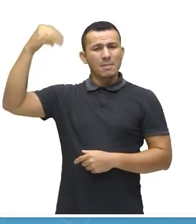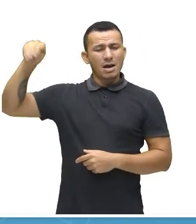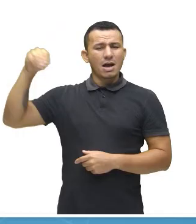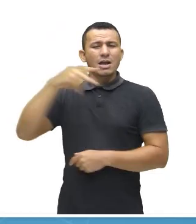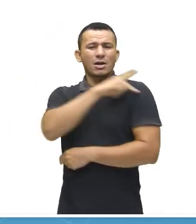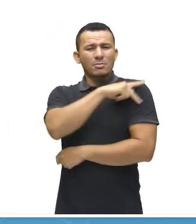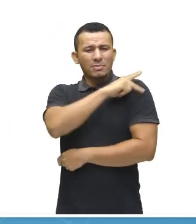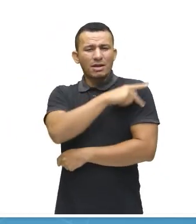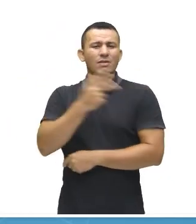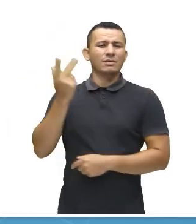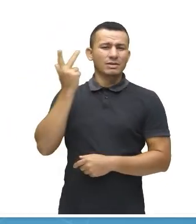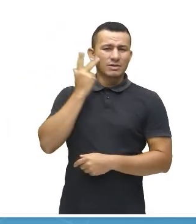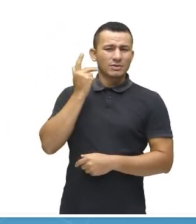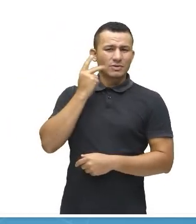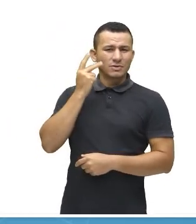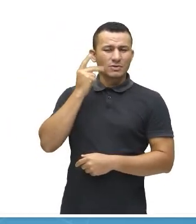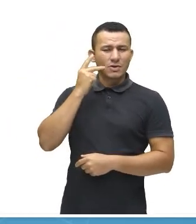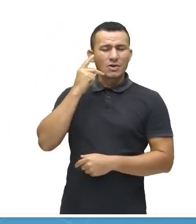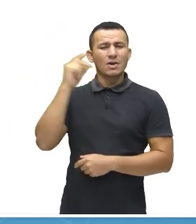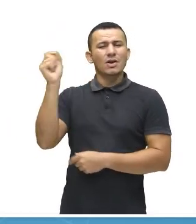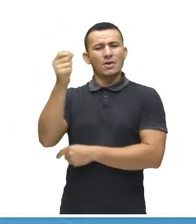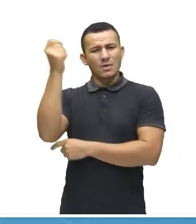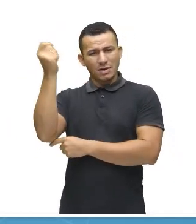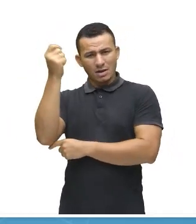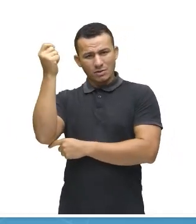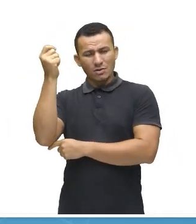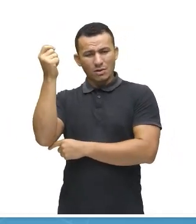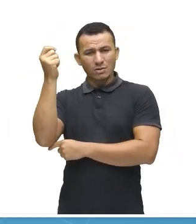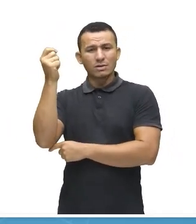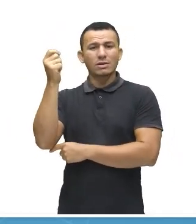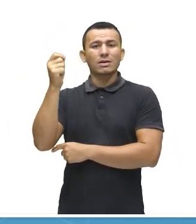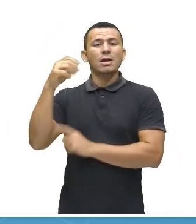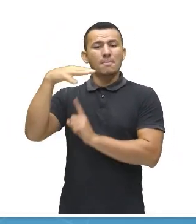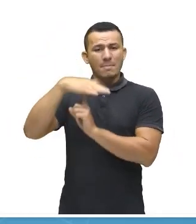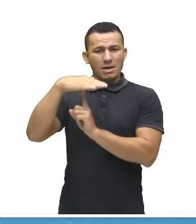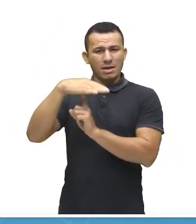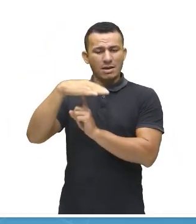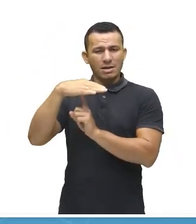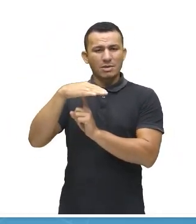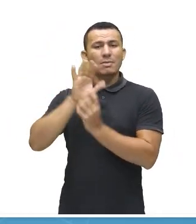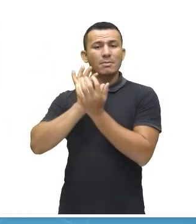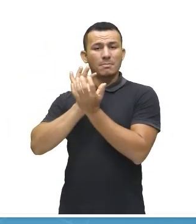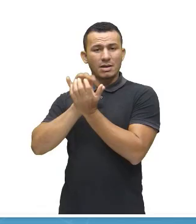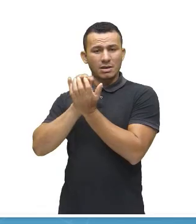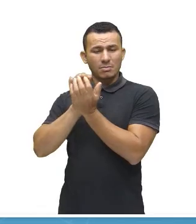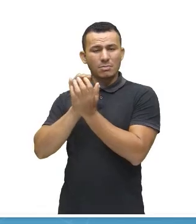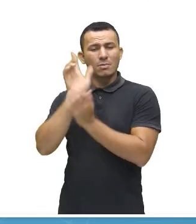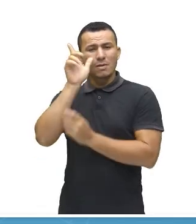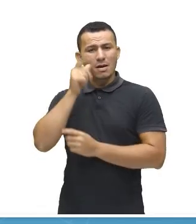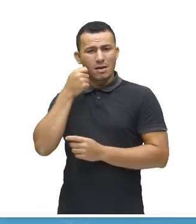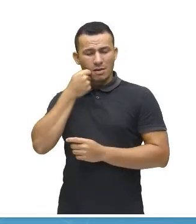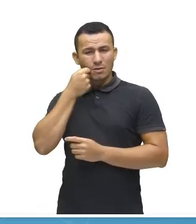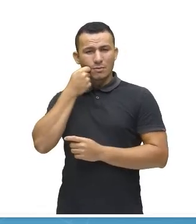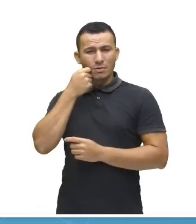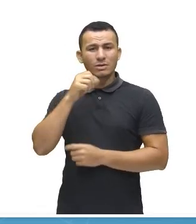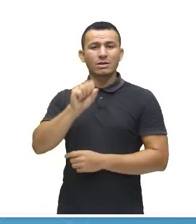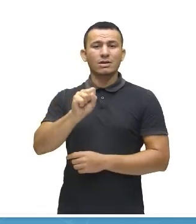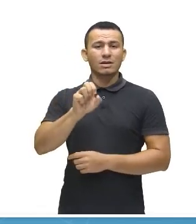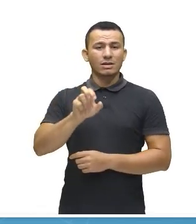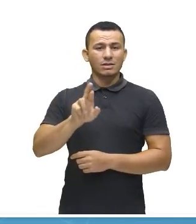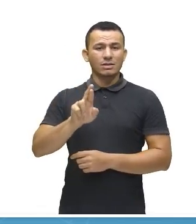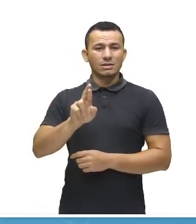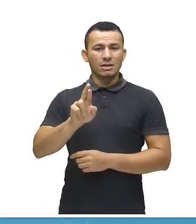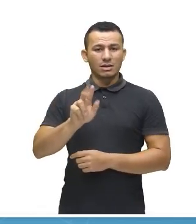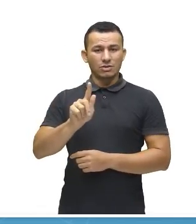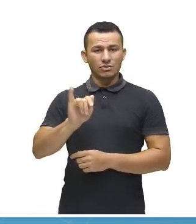Piauí, Ceará, Rio Grande do Norte, Paraíba, Pernambuco, Alagoas, Sergipe e